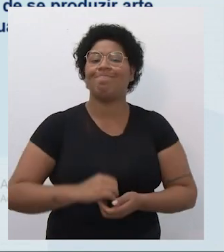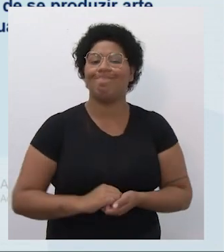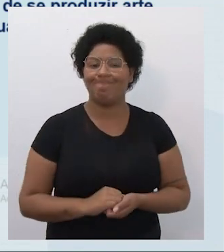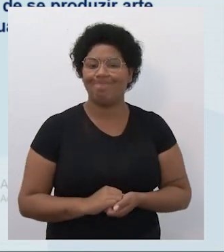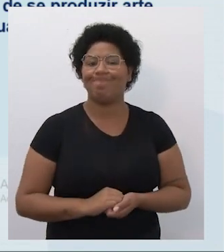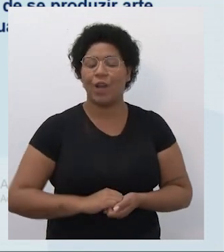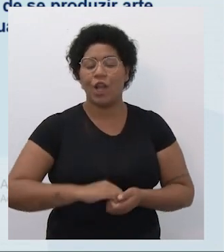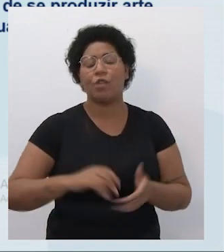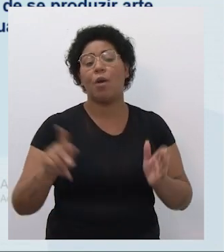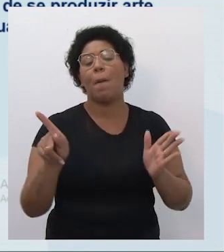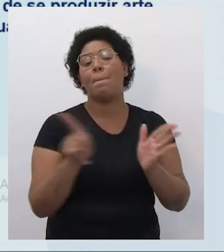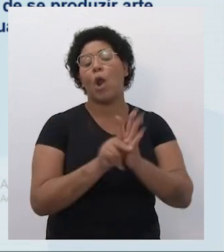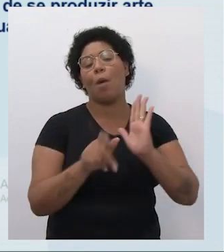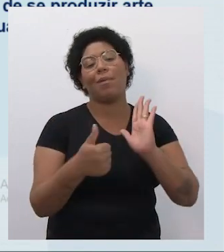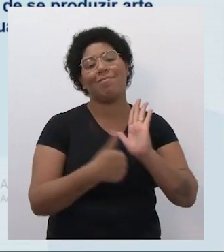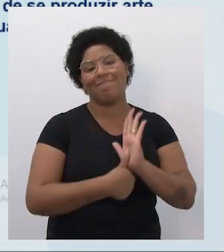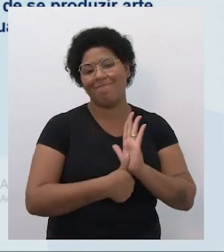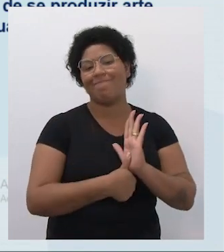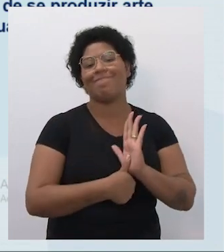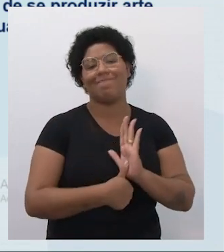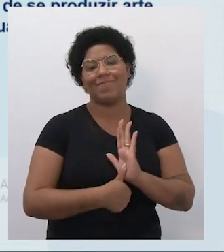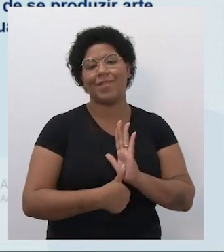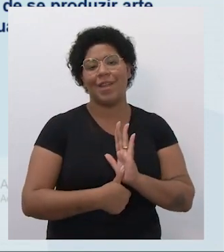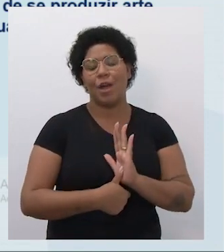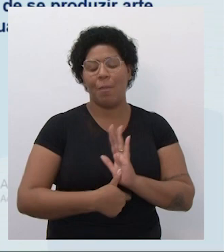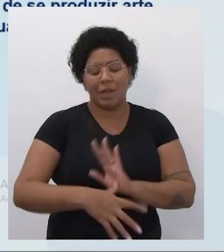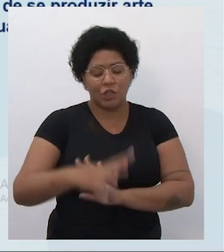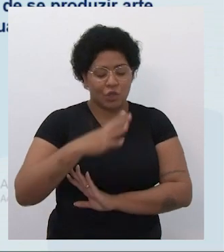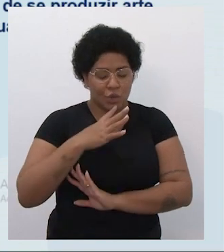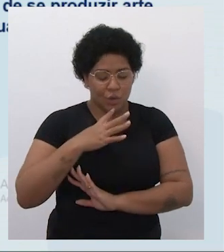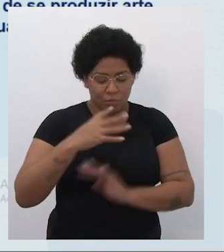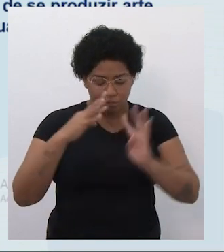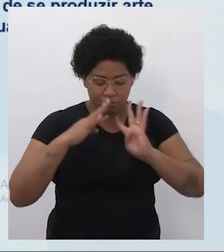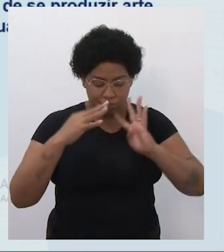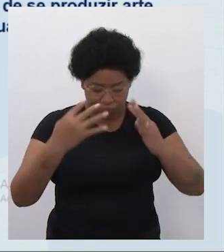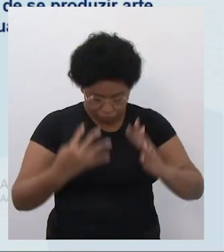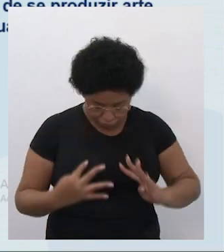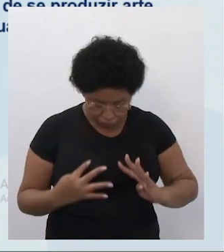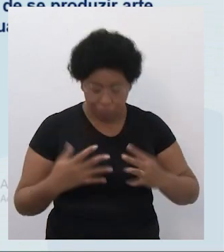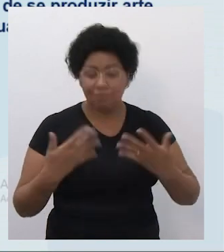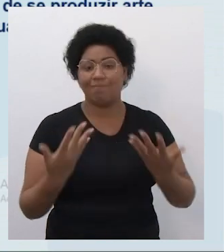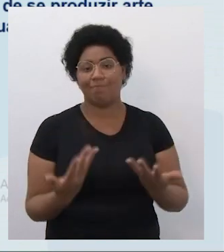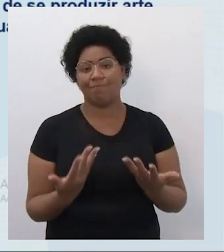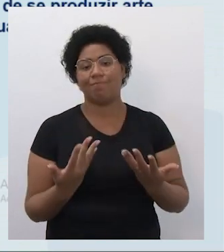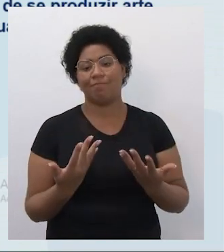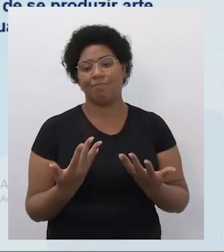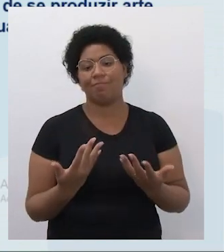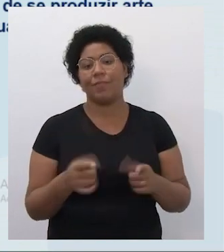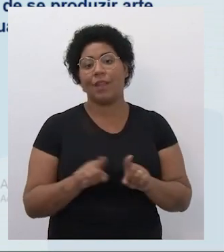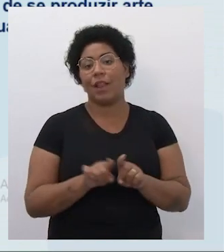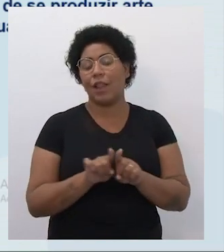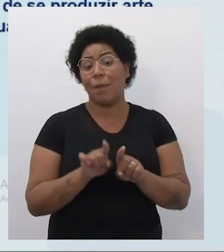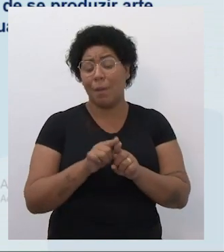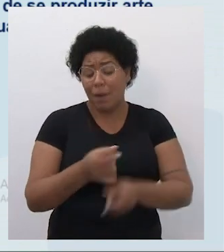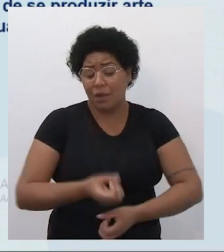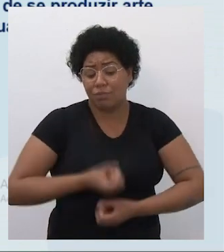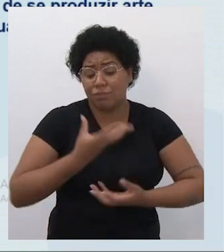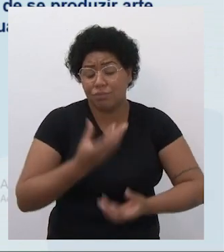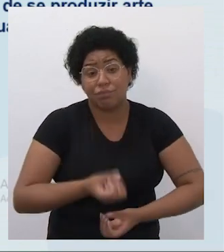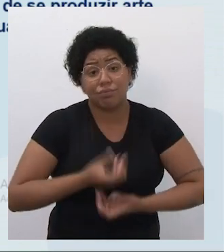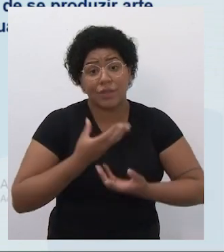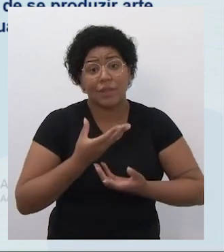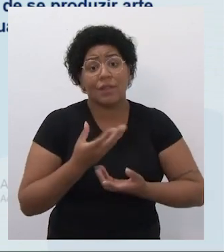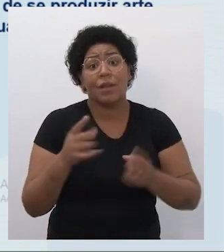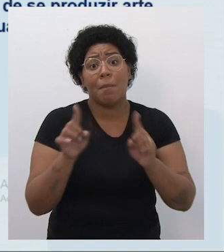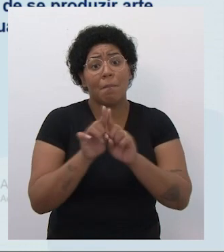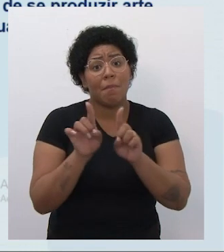na sua manifestação, inclusive na sua manifestação muitas vezes contra uma cultura que